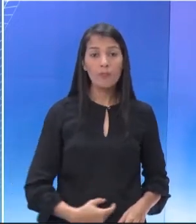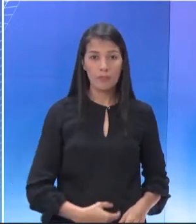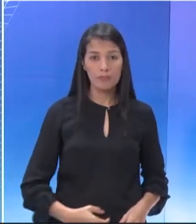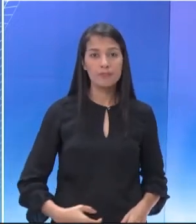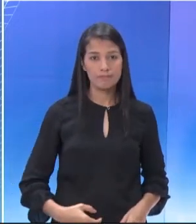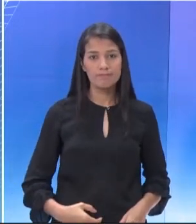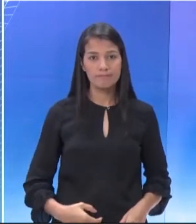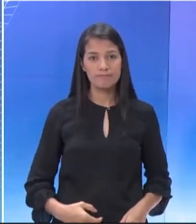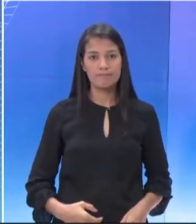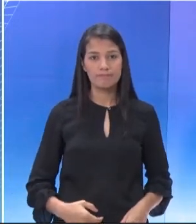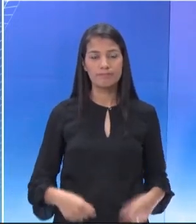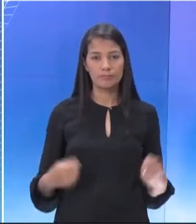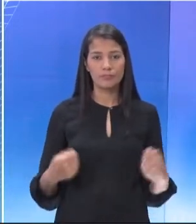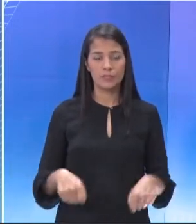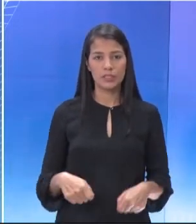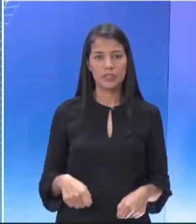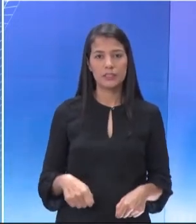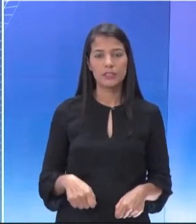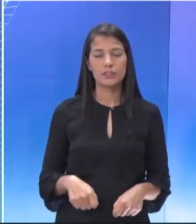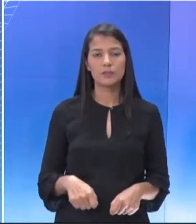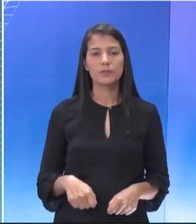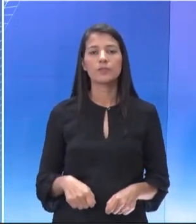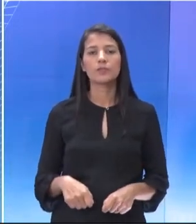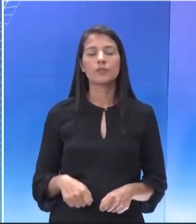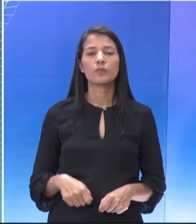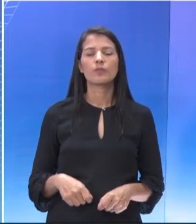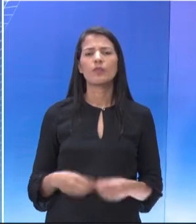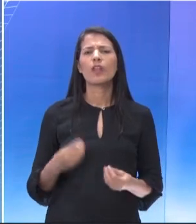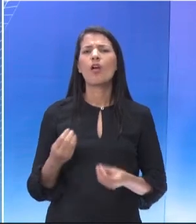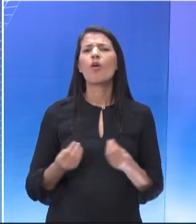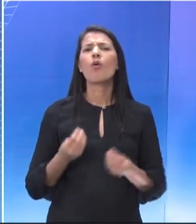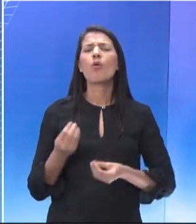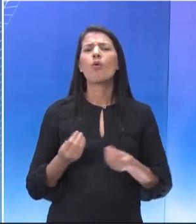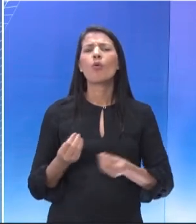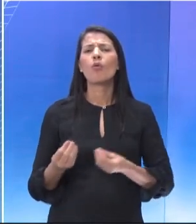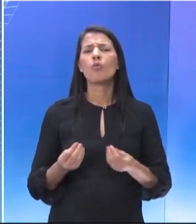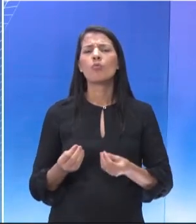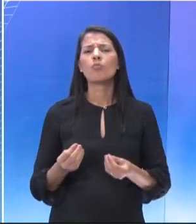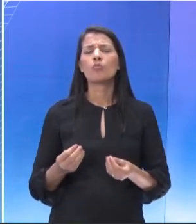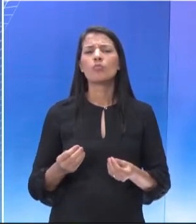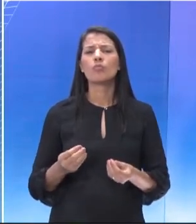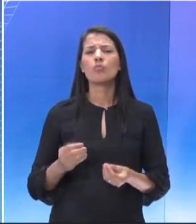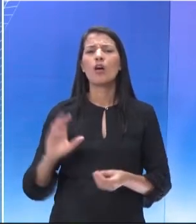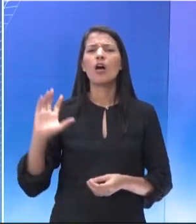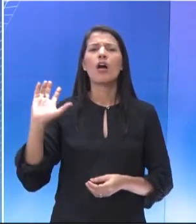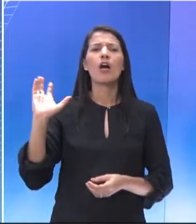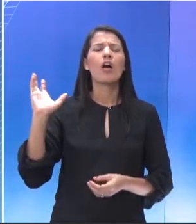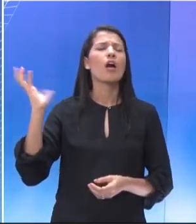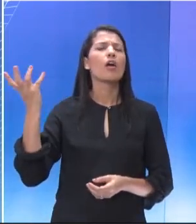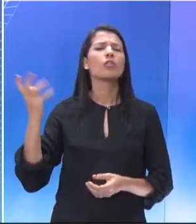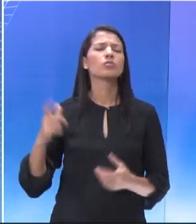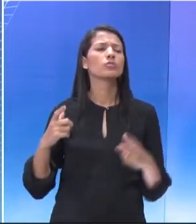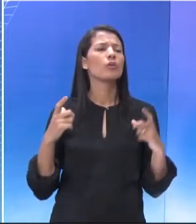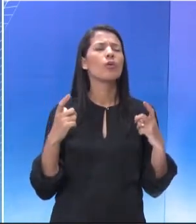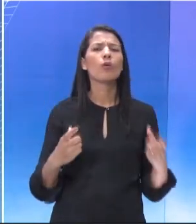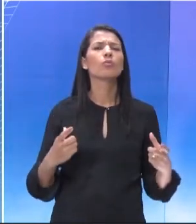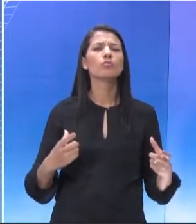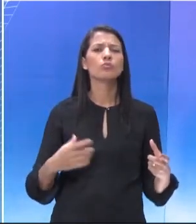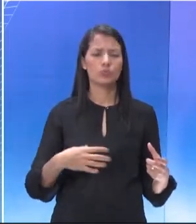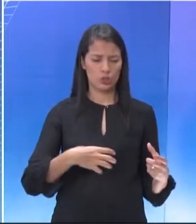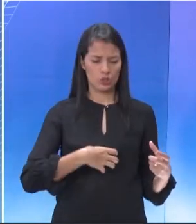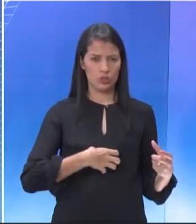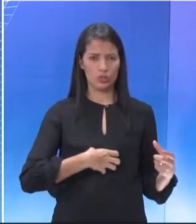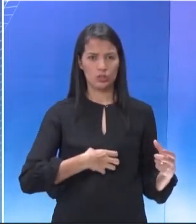professor? Não, não acontece no estômago. No estômago a gente tem a digestão das proteínas através